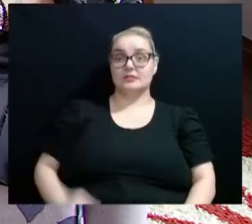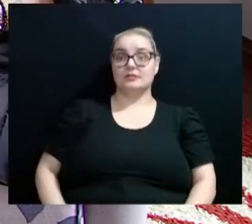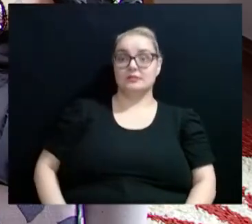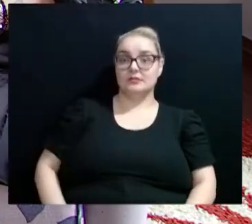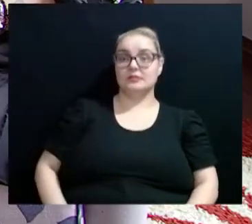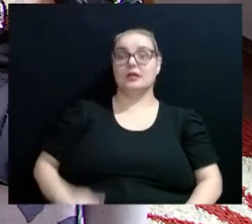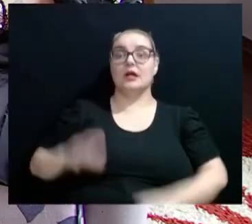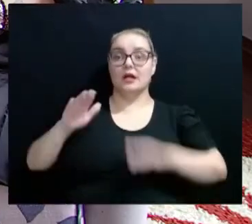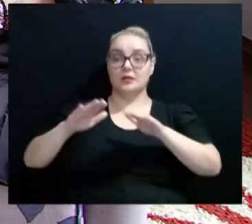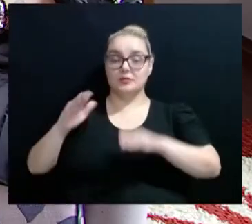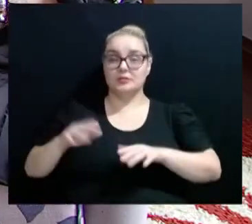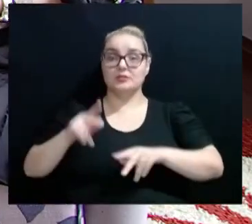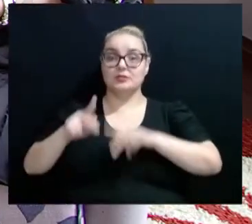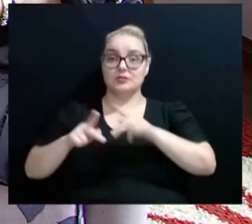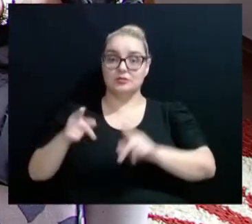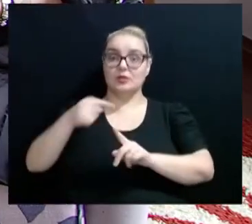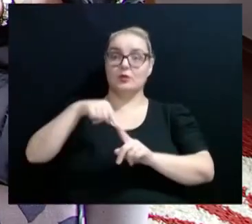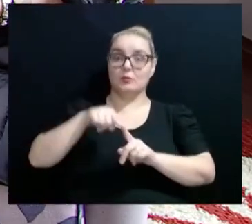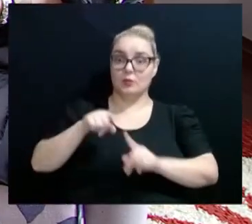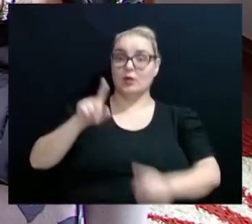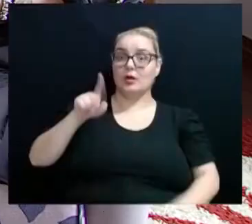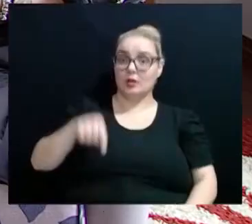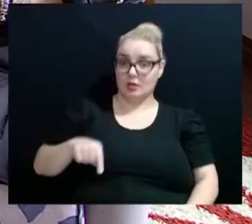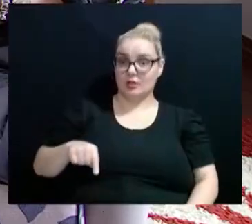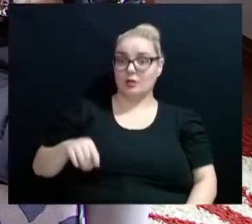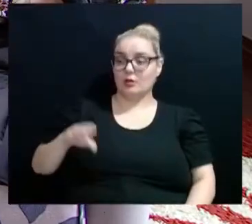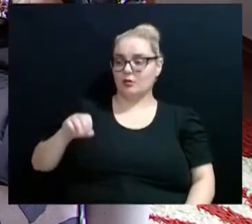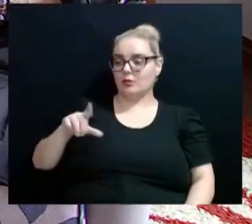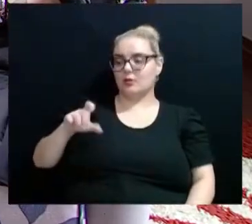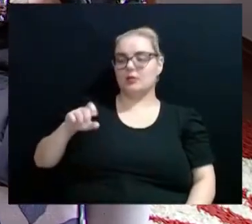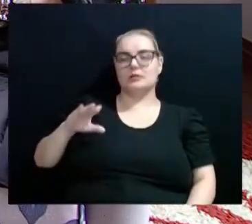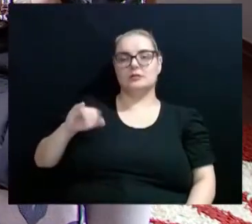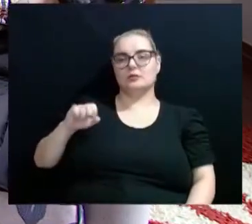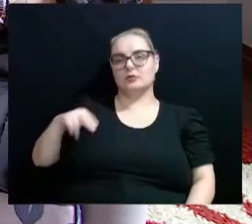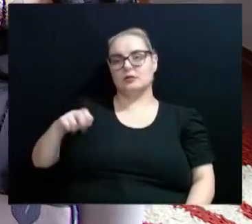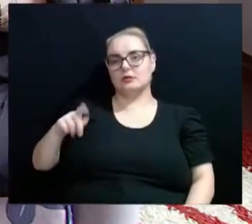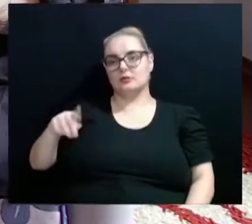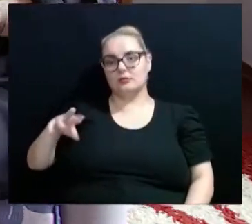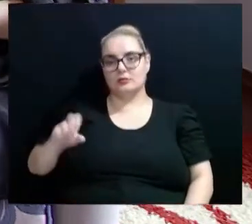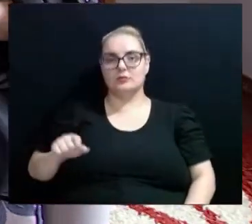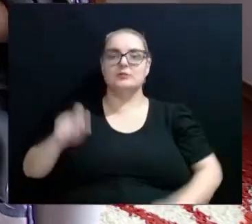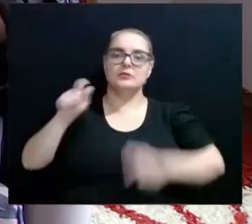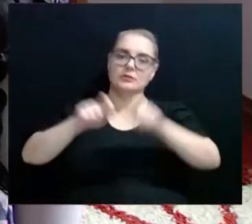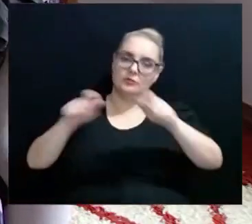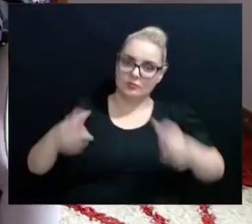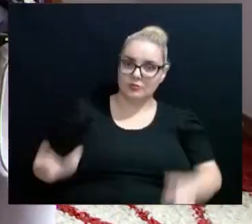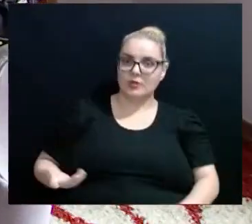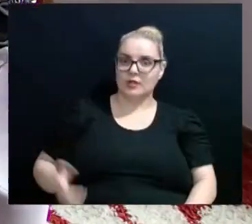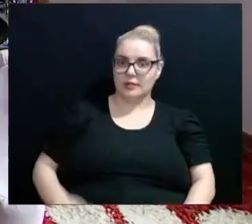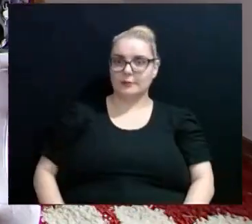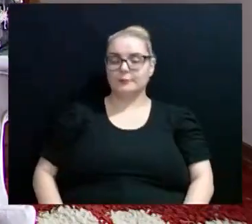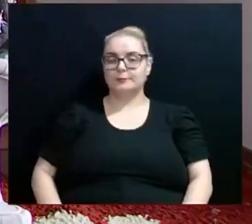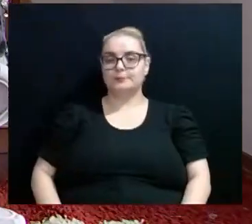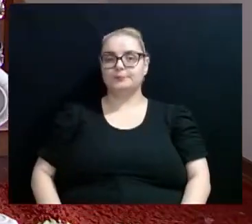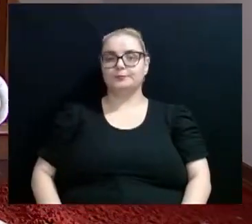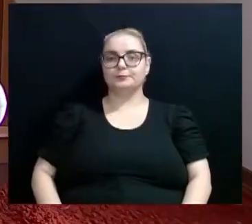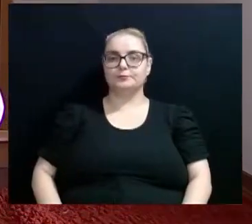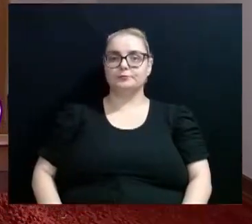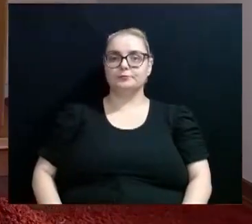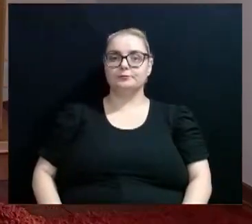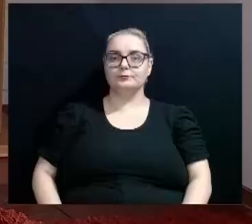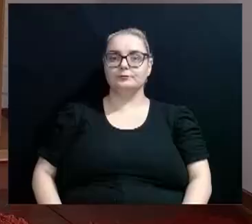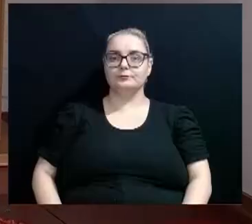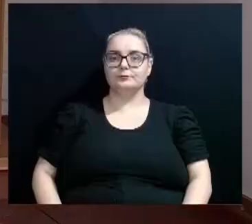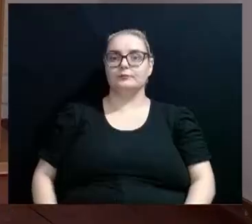Sim. Muitas vezes o público-alvo são colecionadores e pessoas